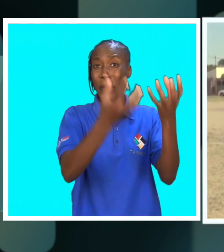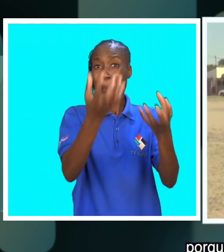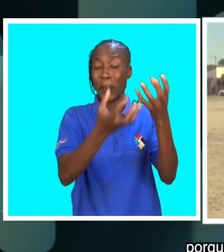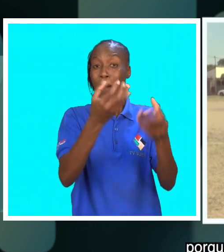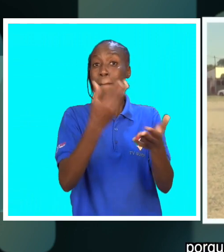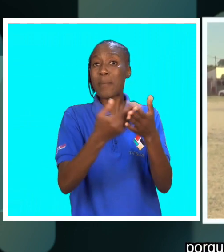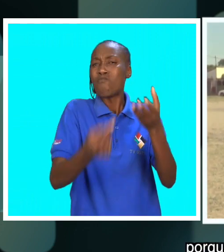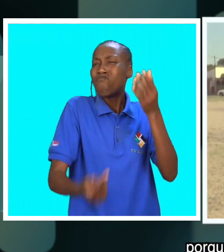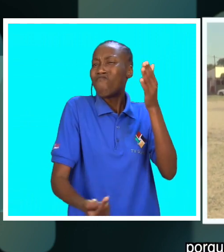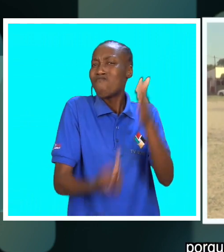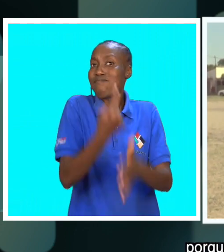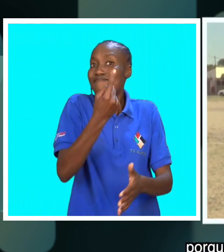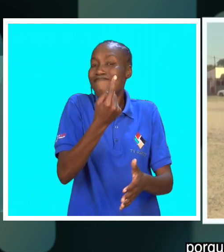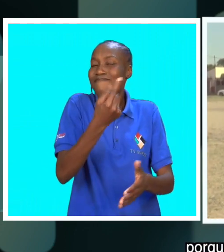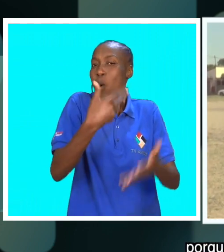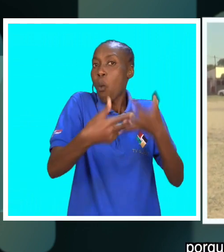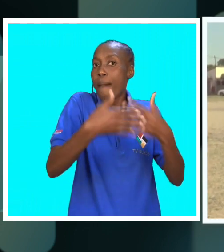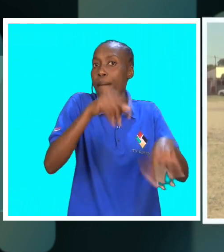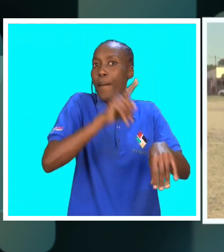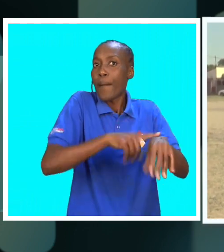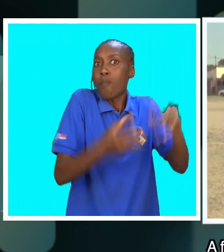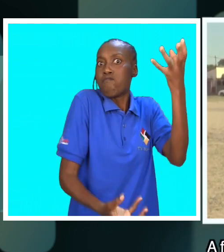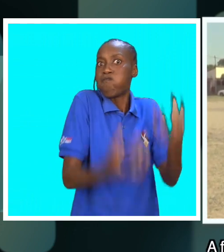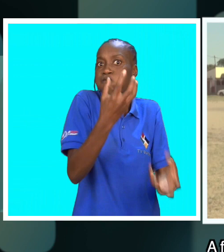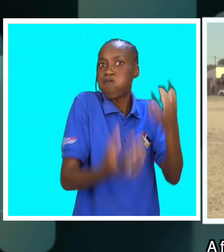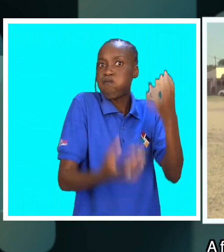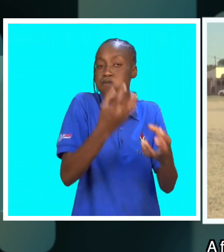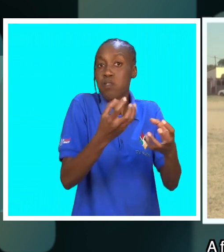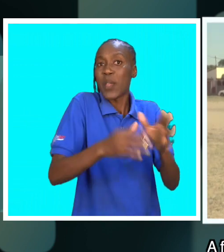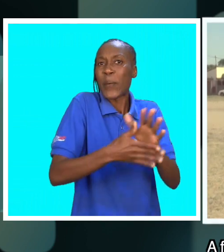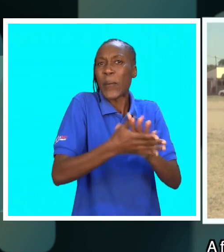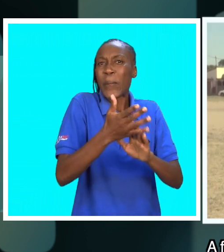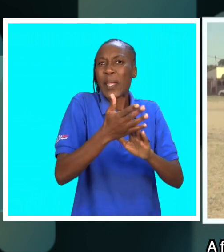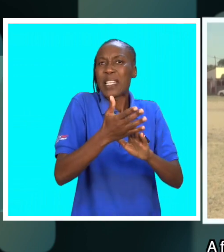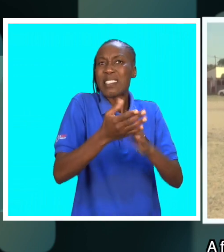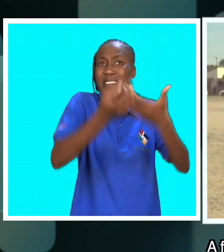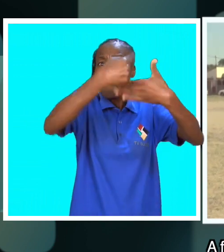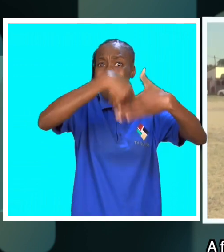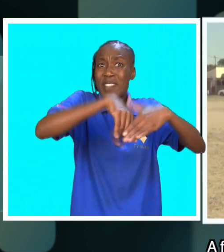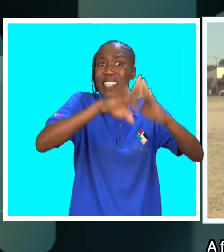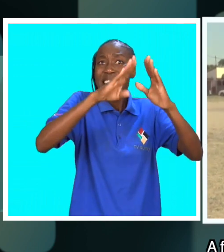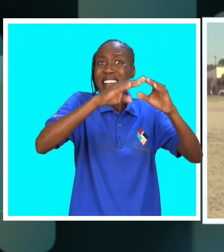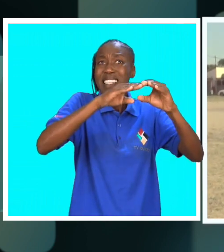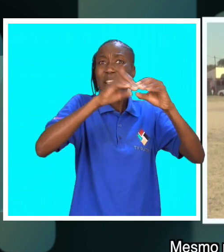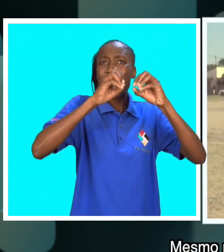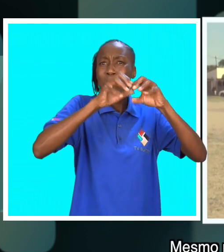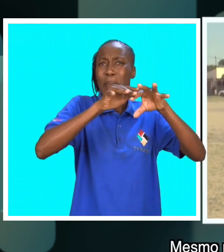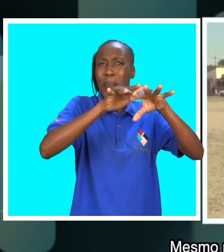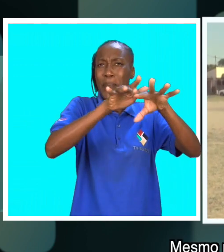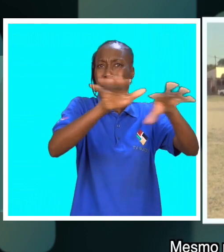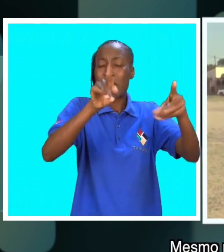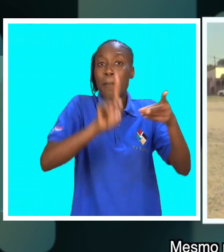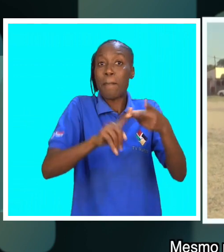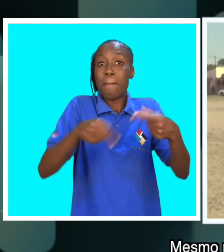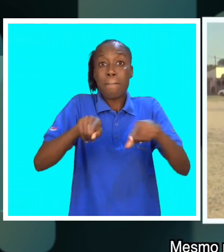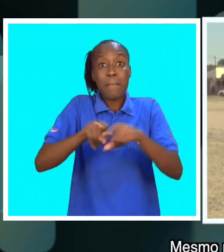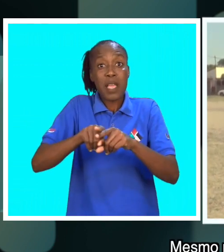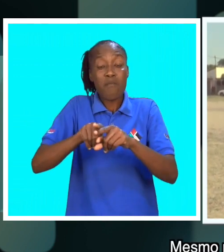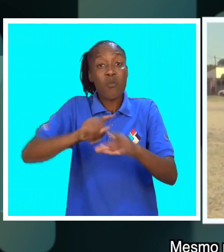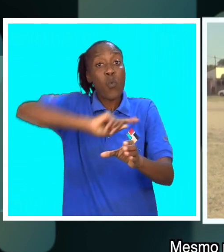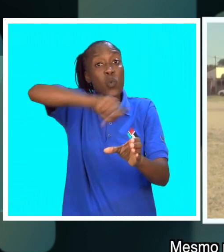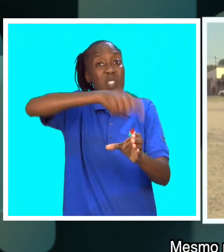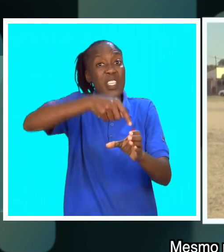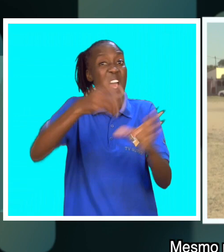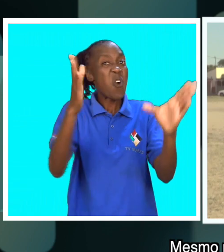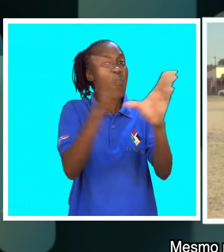porque queimam, qualquer hora eles estão a queimar. E entram dentro, e aquela coisa que queimam, entram dentro da casa. E nós mesmos para cozinhar,